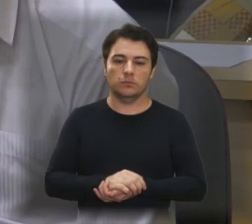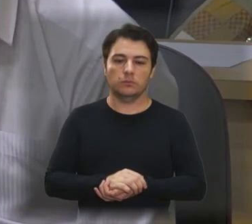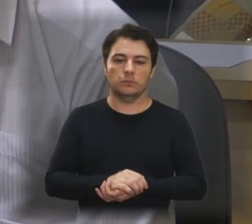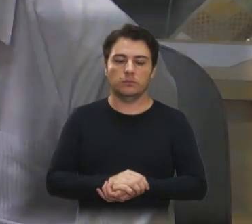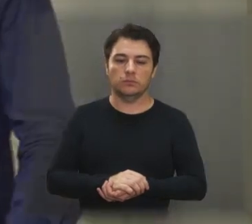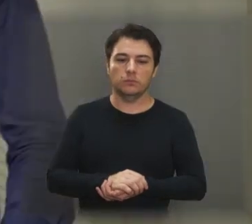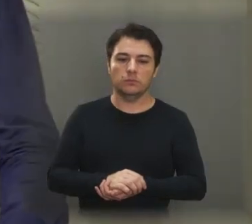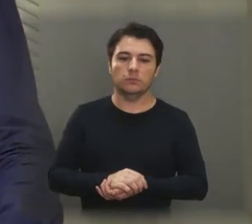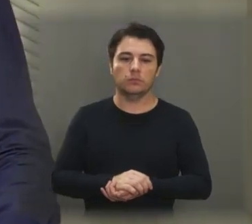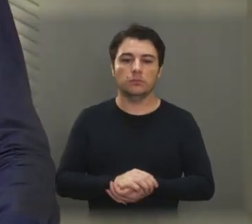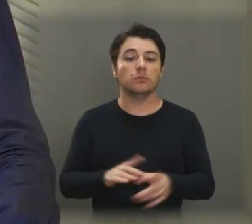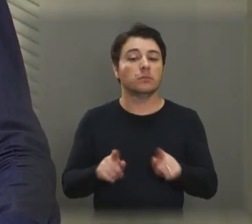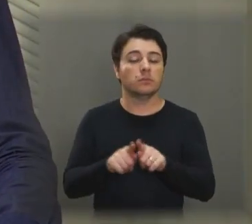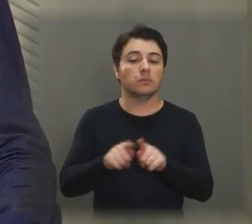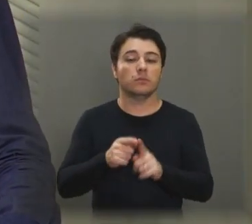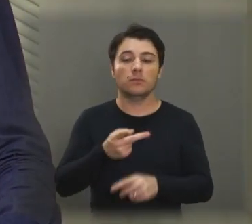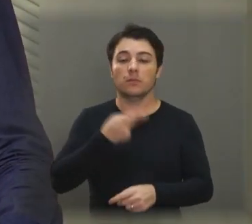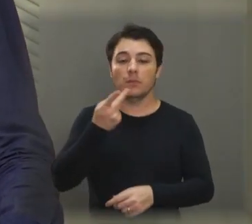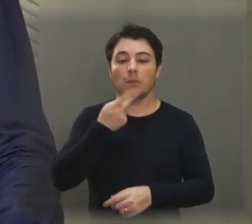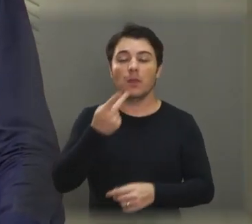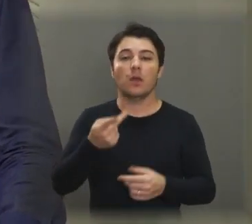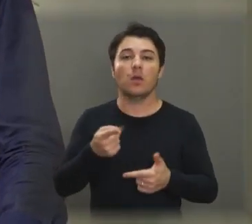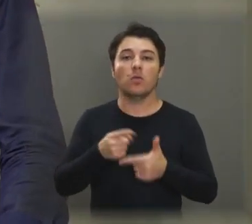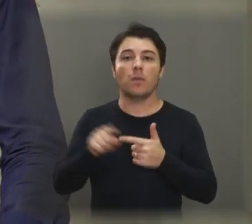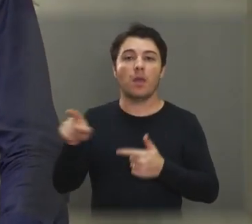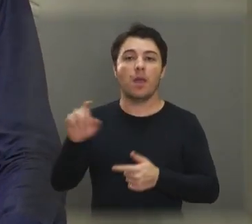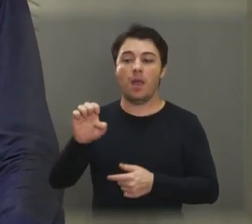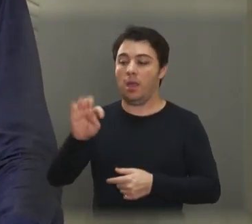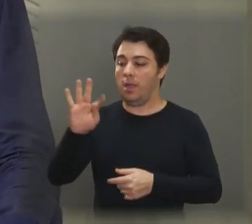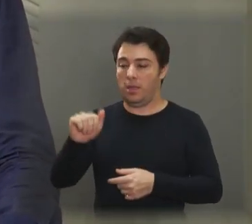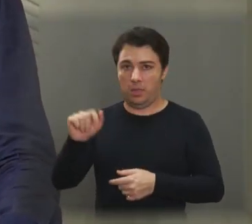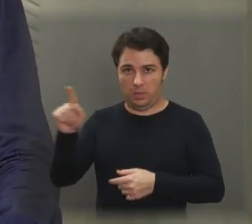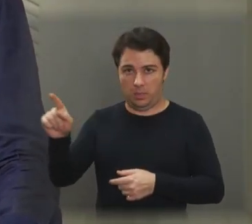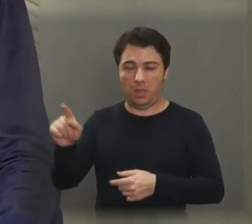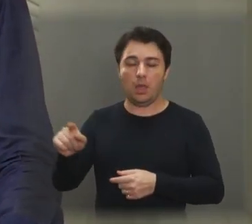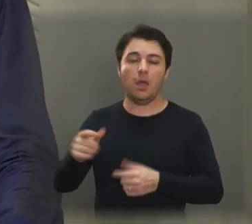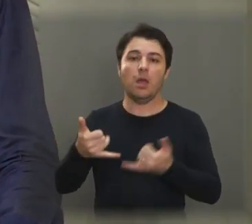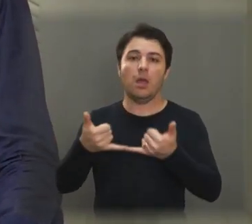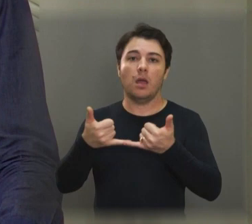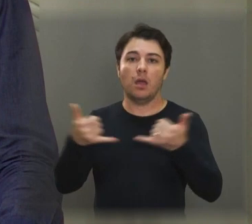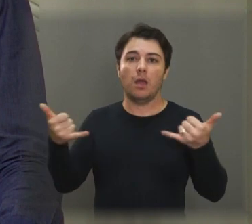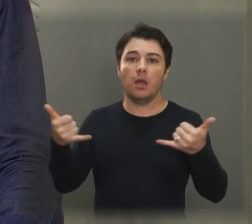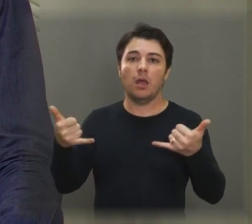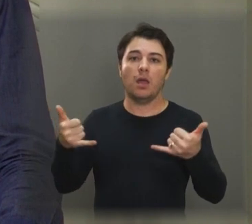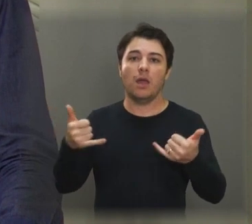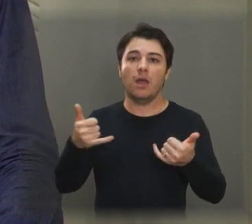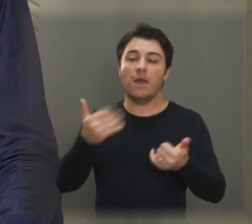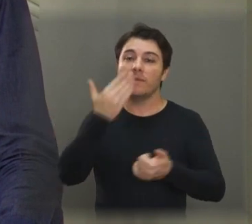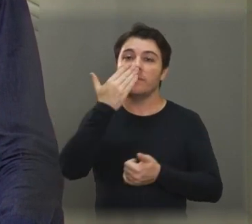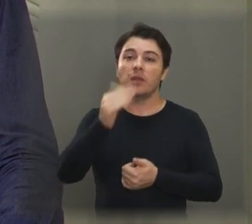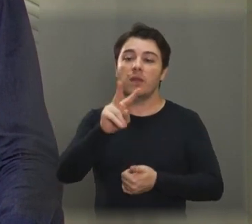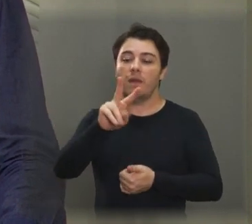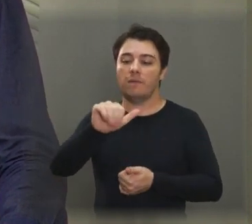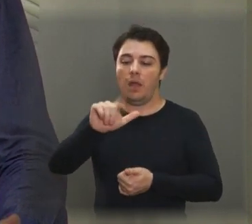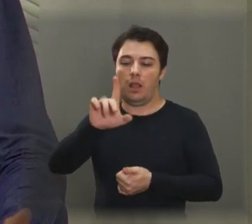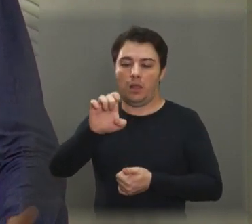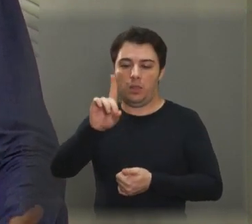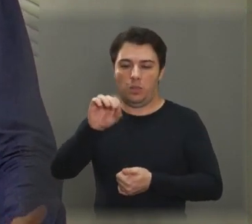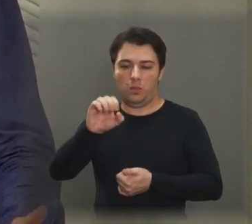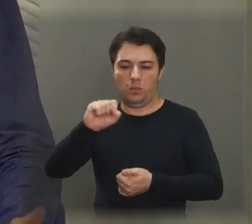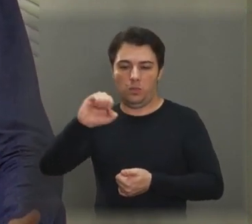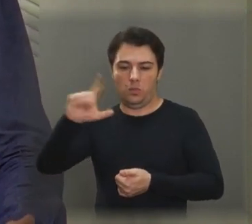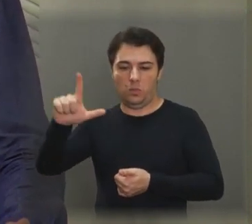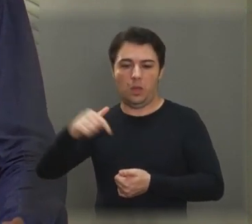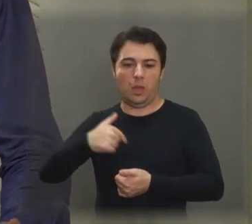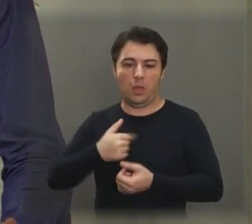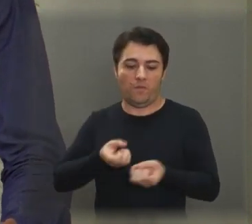foi citada aqui também a questão do desabastecimento de um Eta à frente do do Vale do Sol é eu não tenho os dados